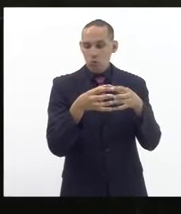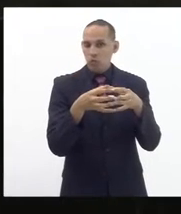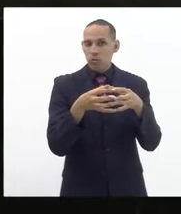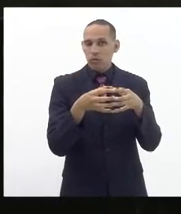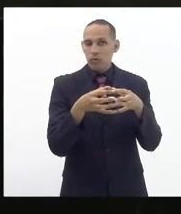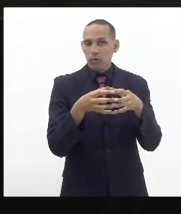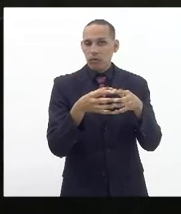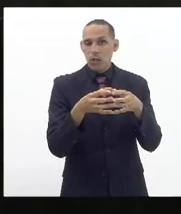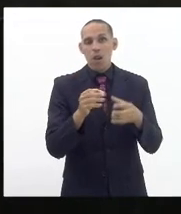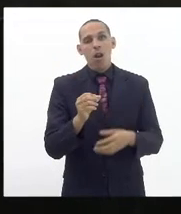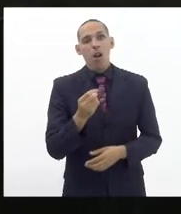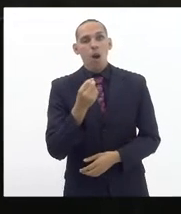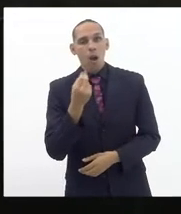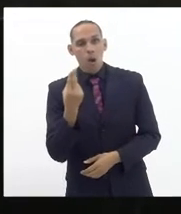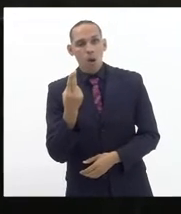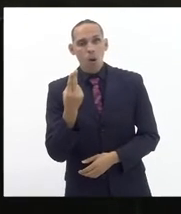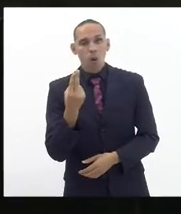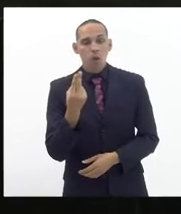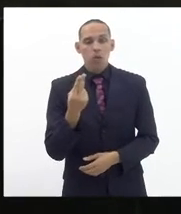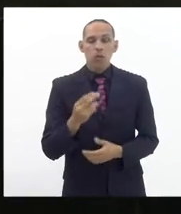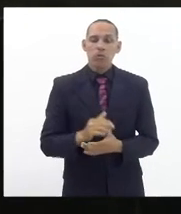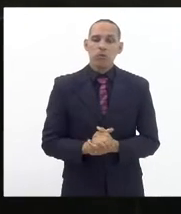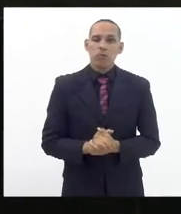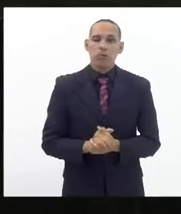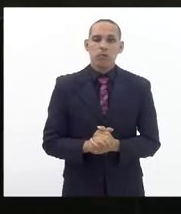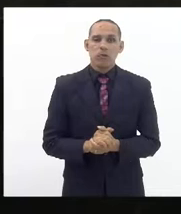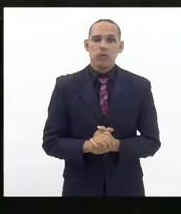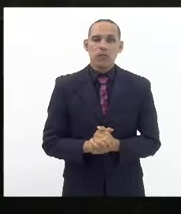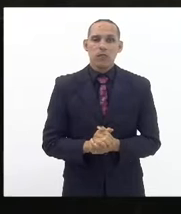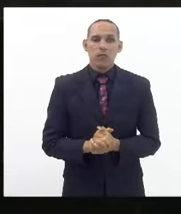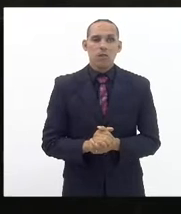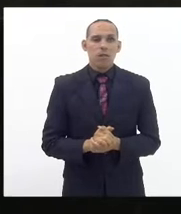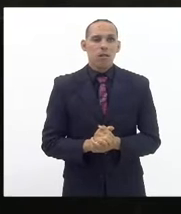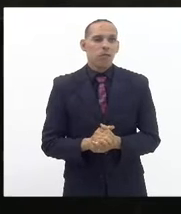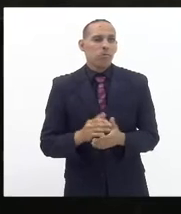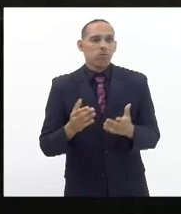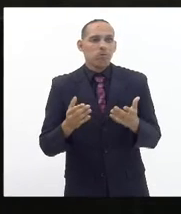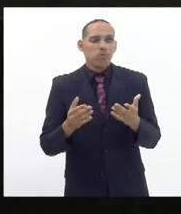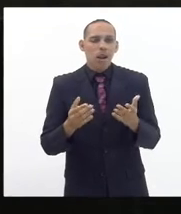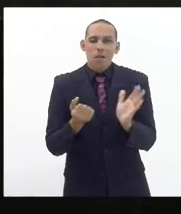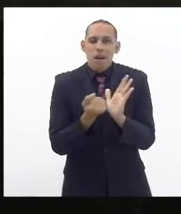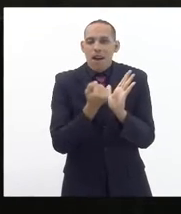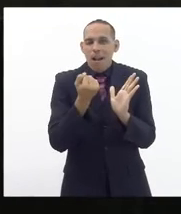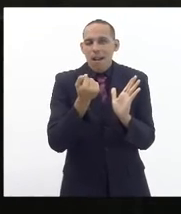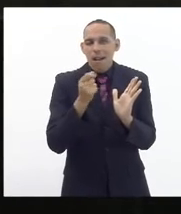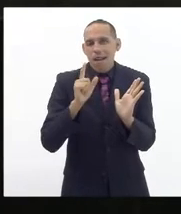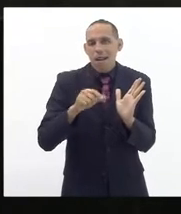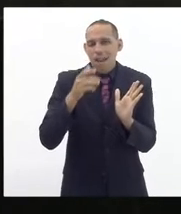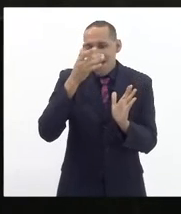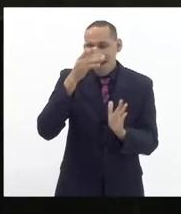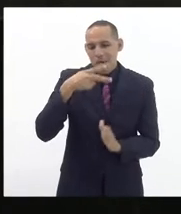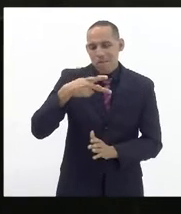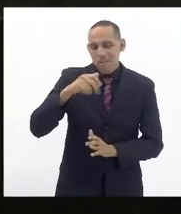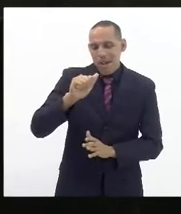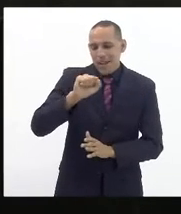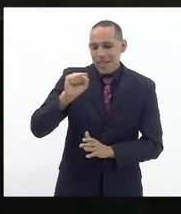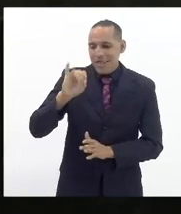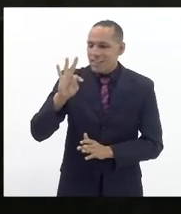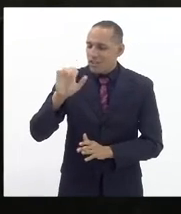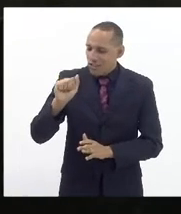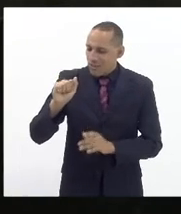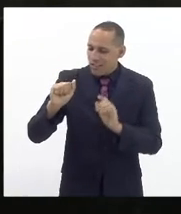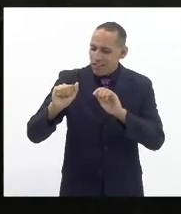passistas, ou estamos homenageando o simbólico, né, esse personagem que é tão icônico, tão inerente